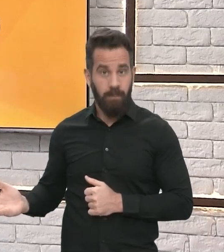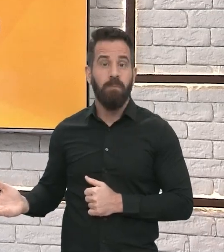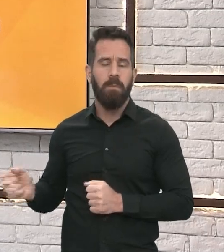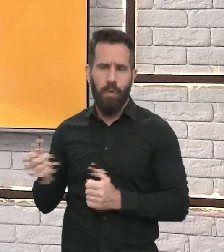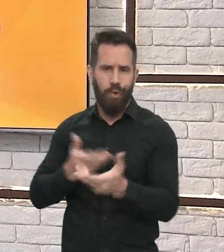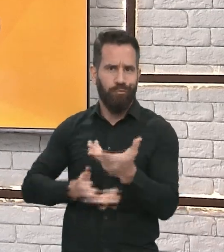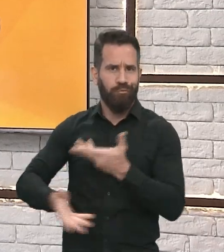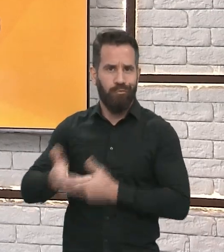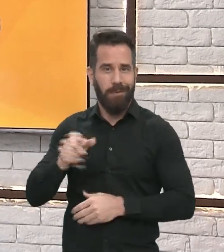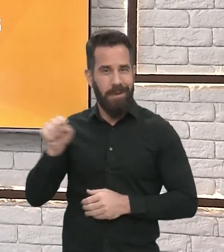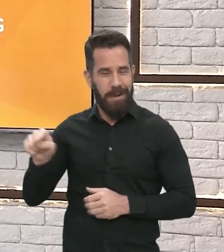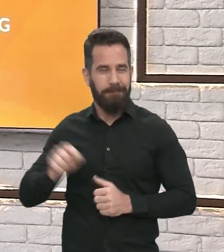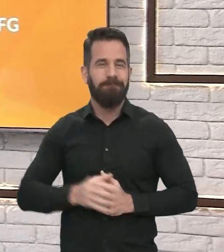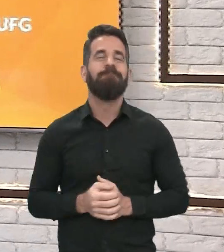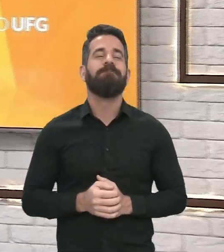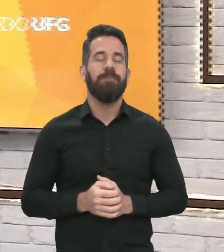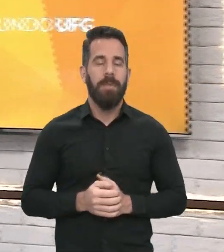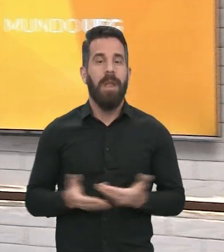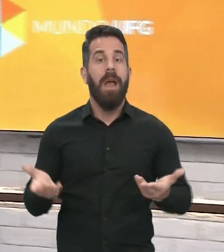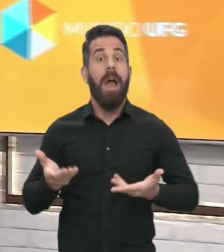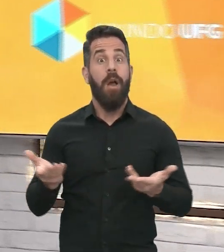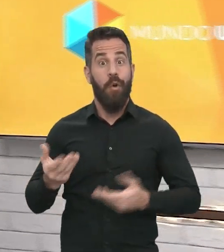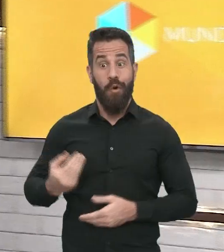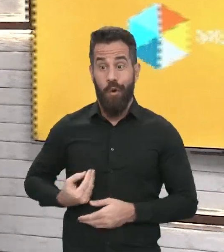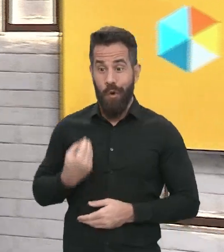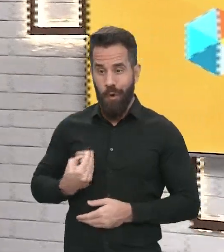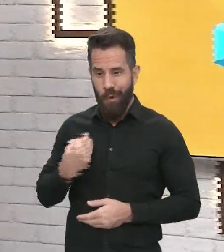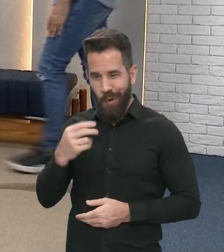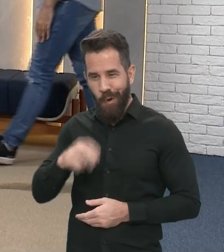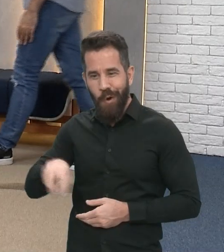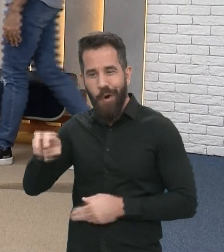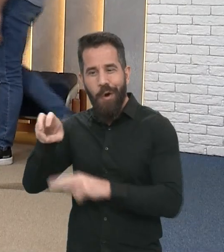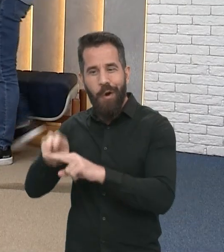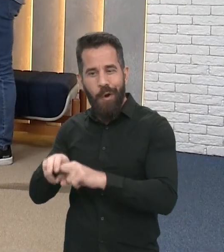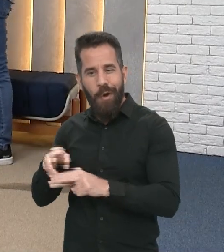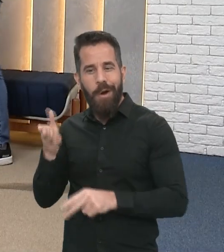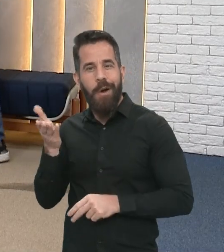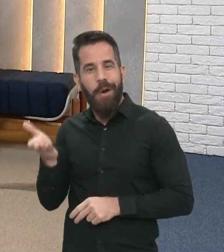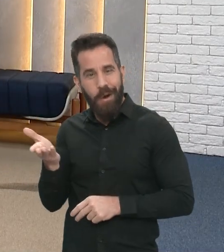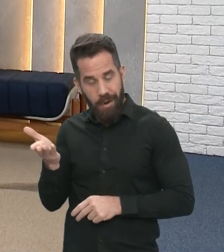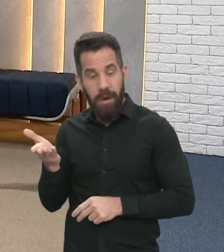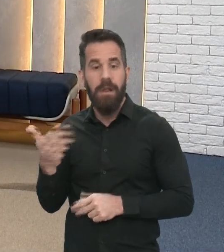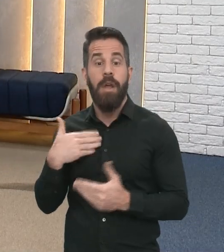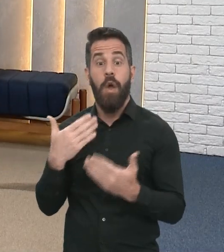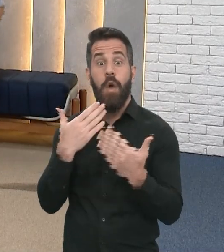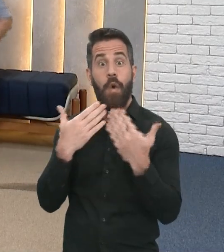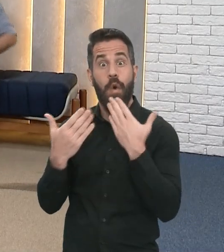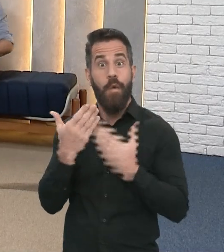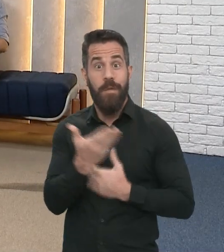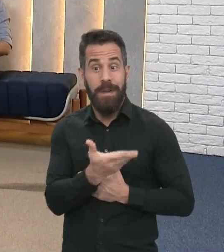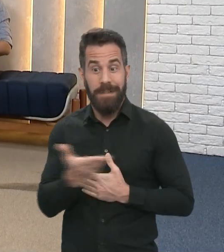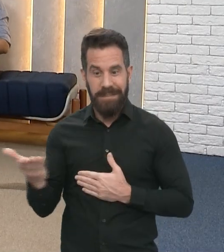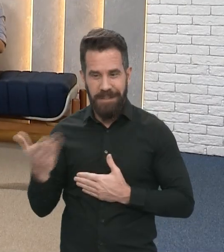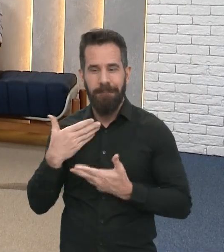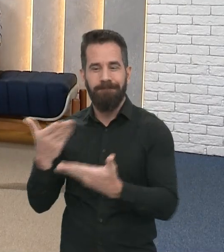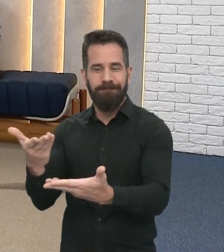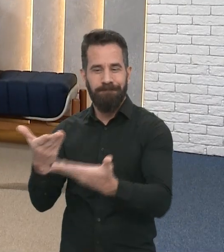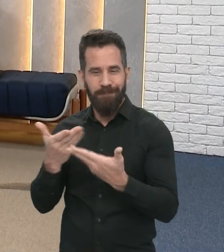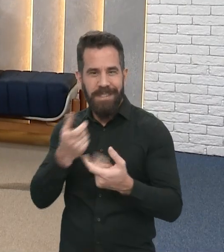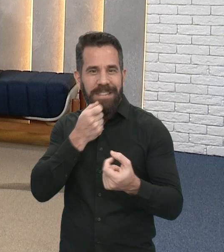também. Eu já vou caminhando aqui para o nosso outro lado do estúdio para conversar com as nossas entrevistadas que já estão aqui no sofá com a